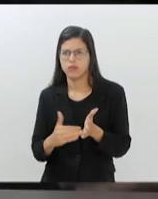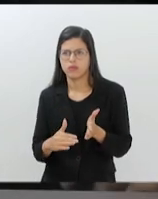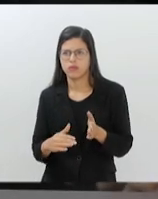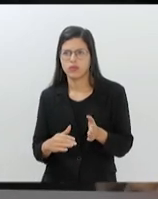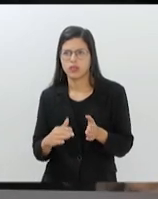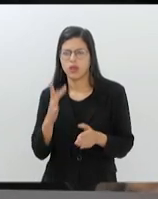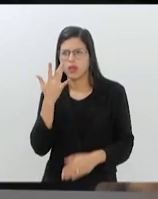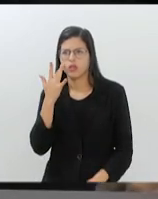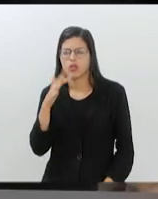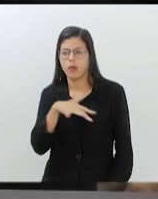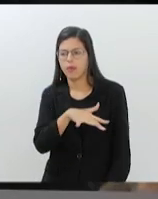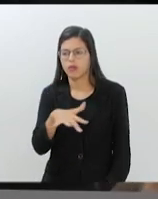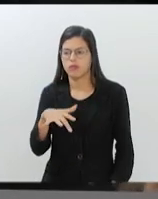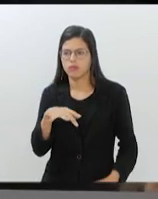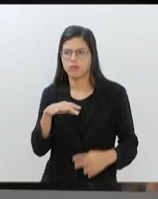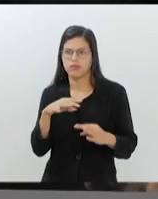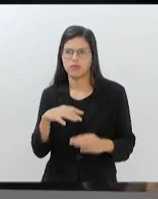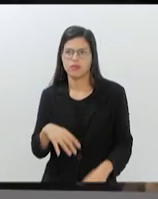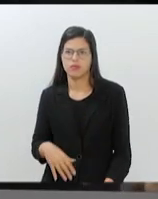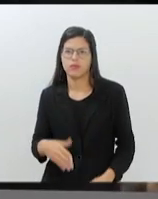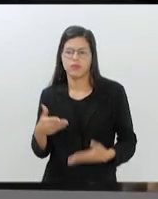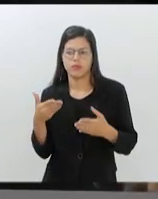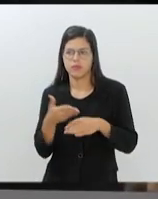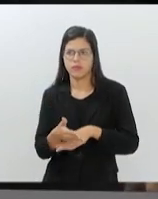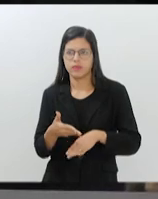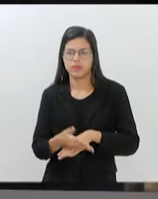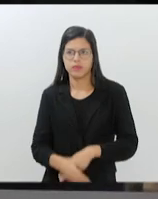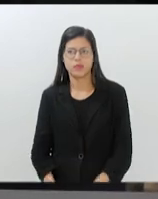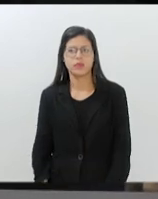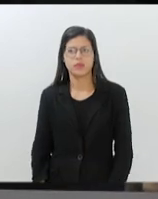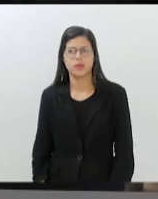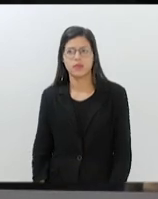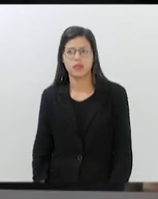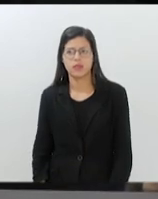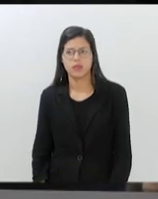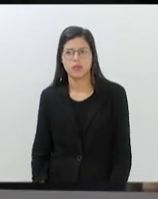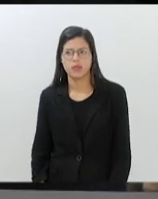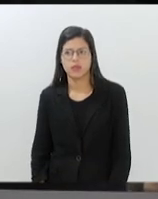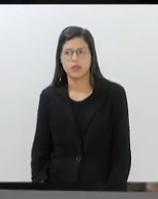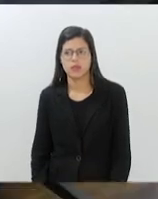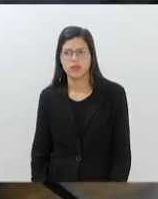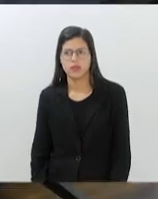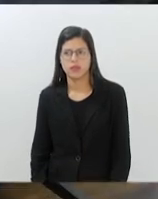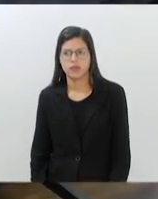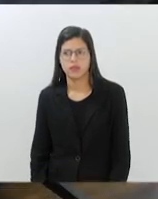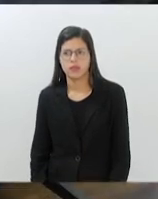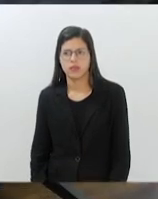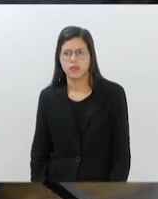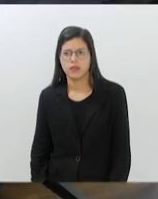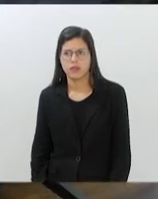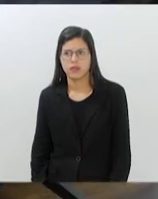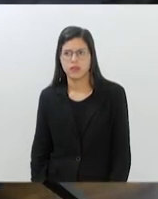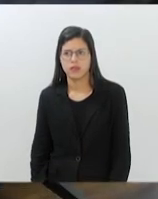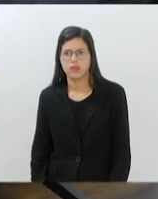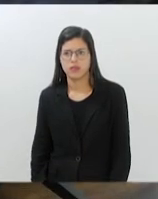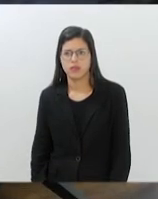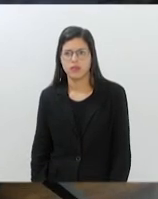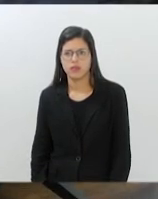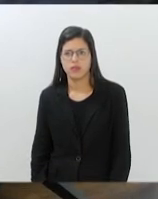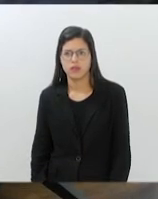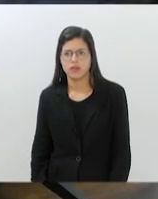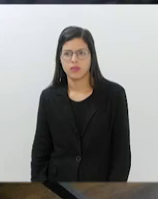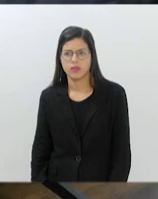deles foram Senhora eu eu eu eu essa resposta que a senhora tá dizendo é uma resposta absolutamente evasiva